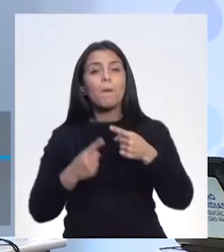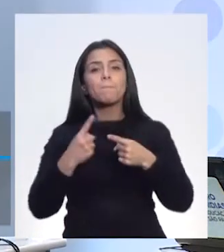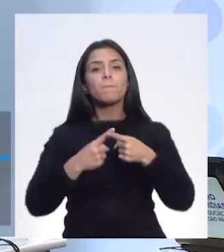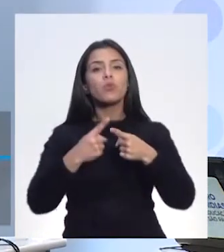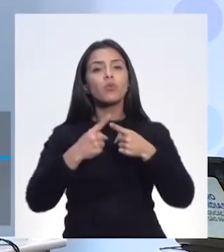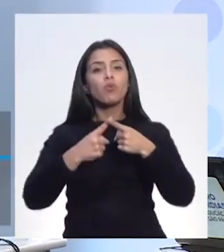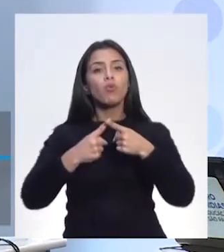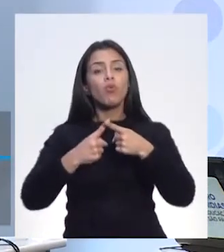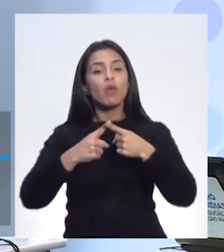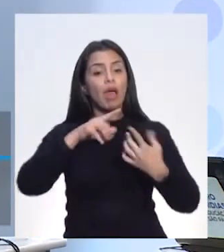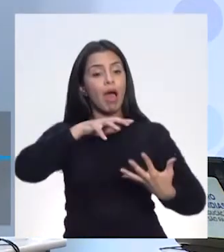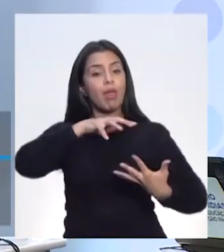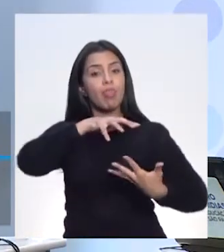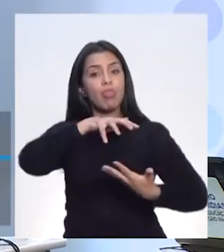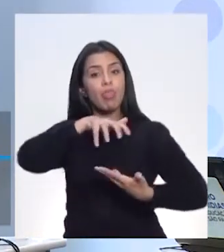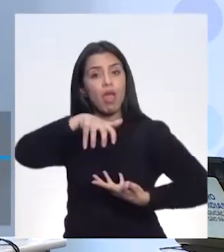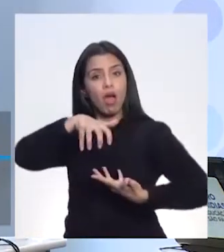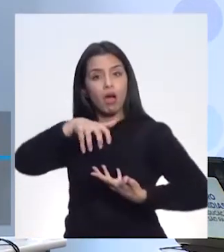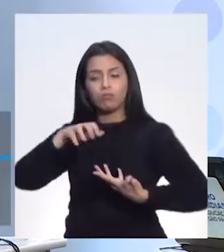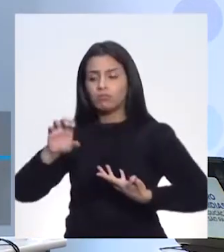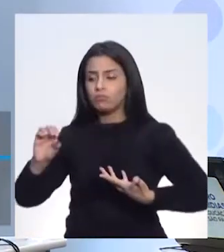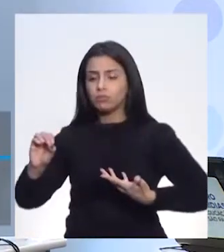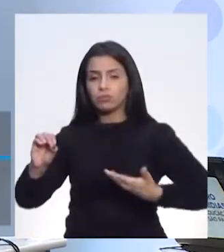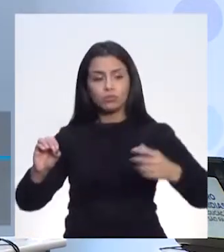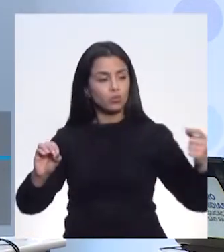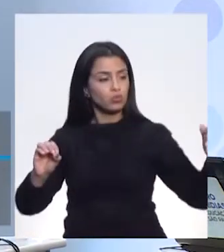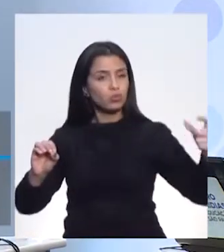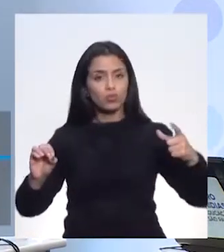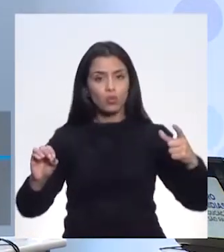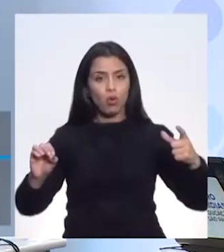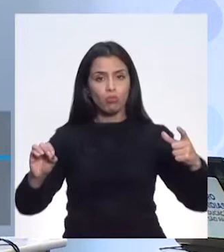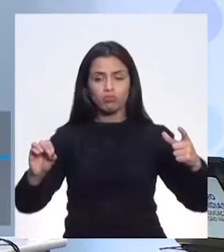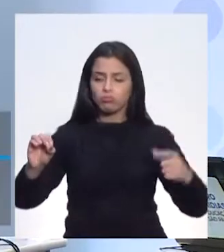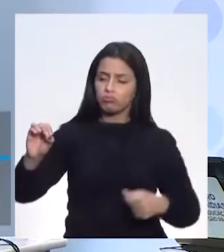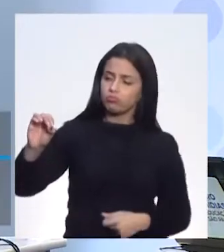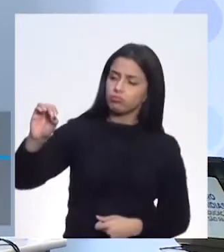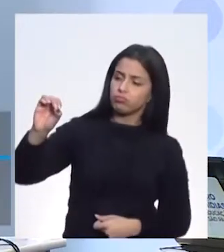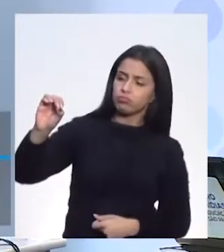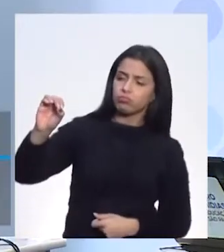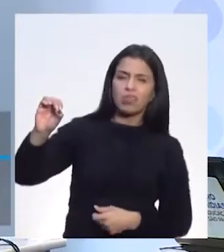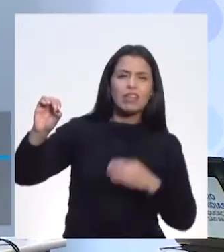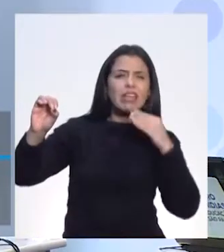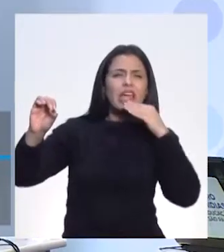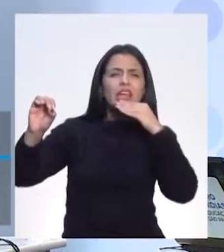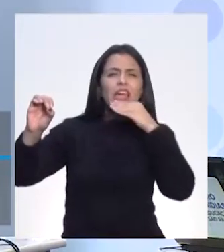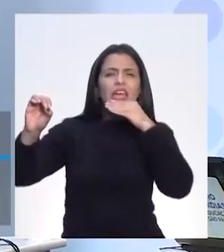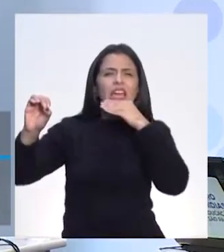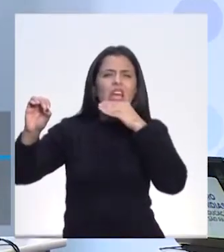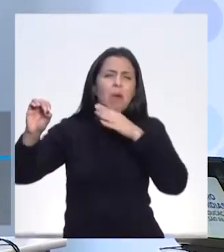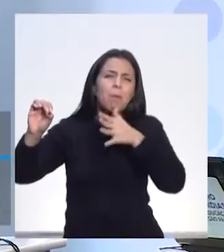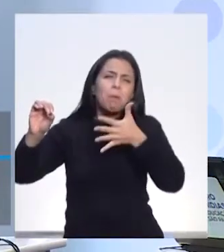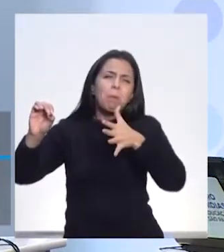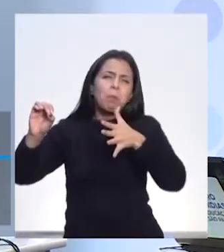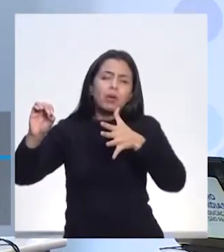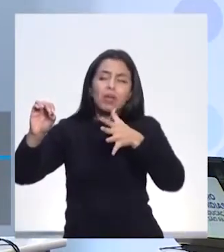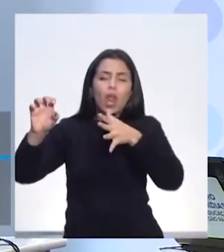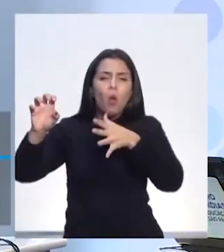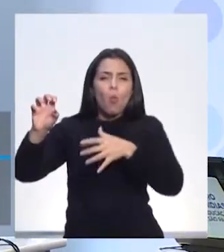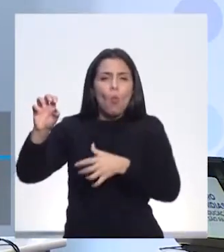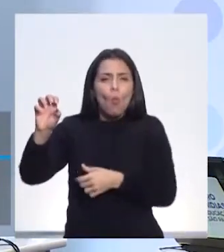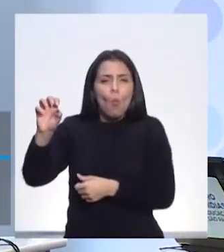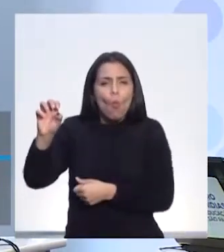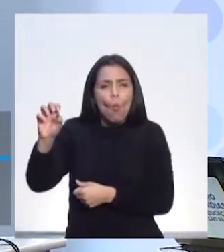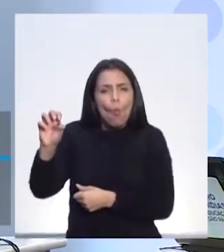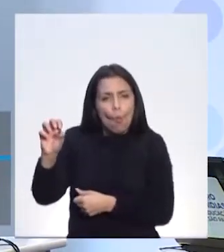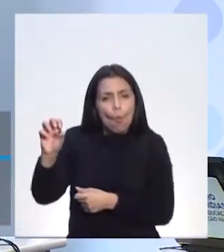sombra nela. Então, a lua fica quase nada aquecida. Então, ela resfria e aí,